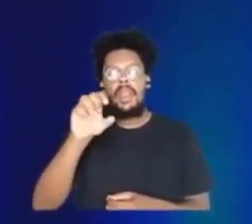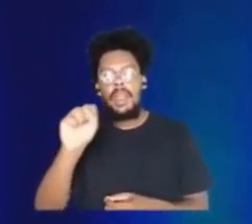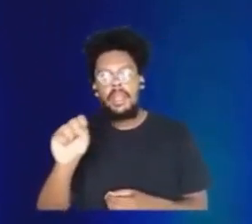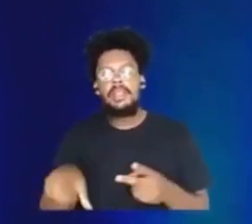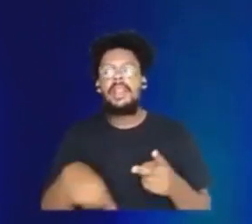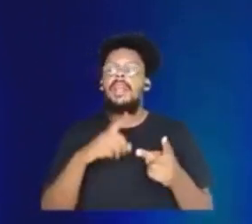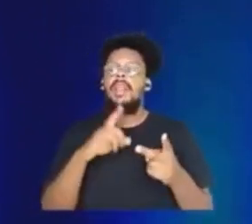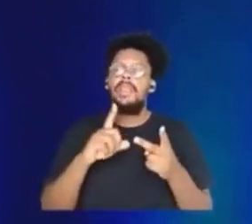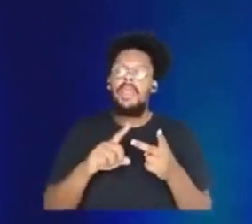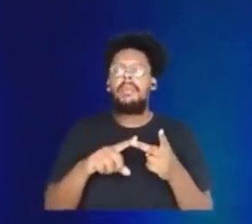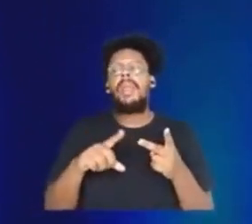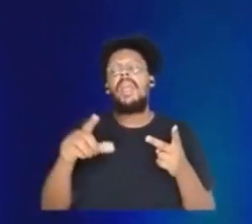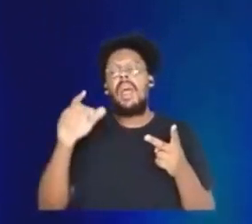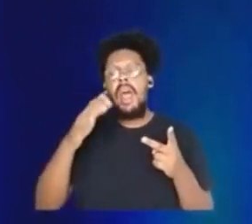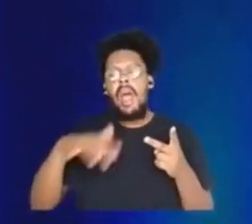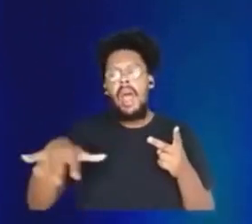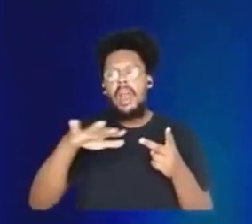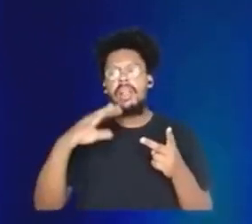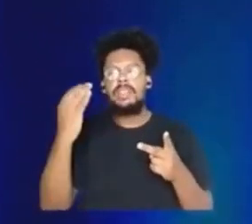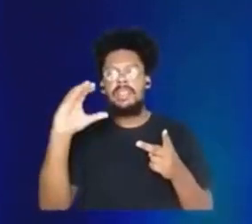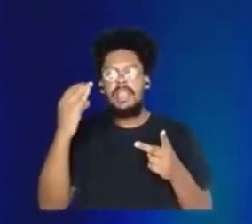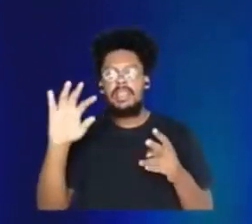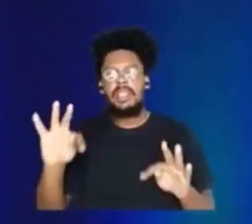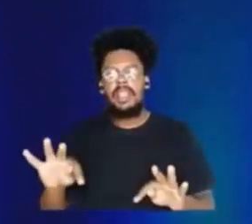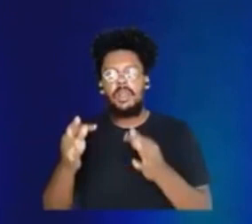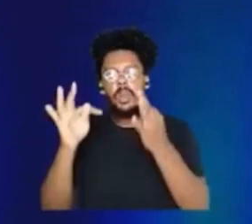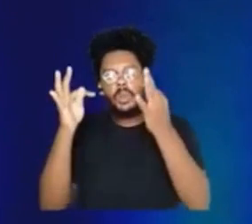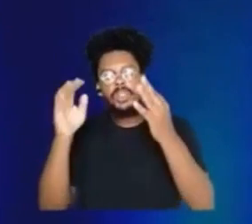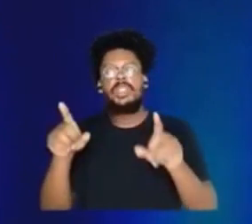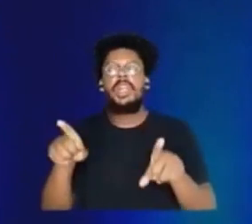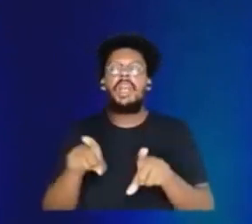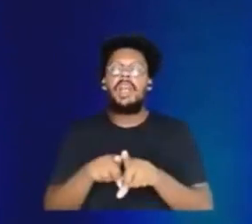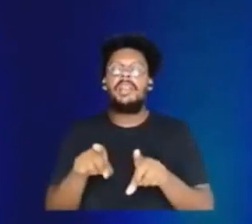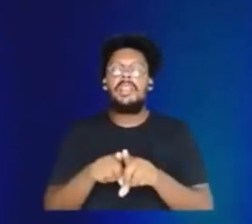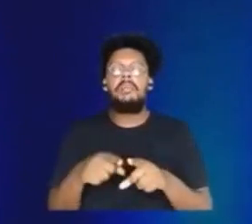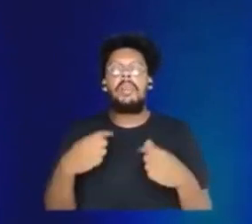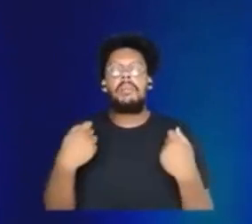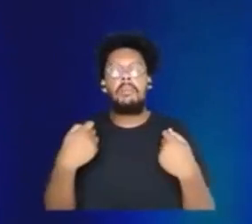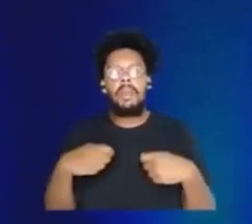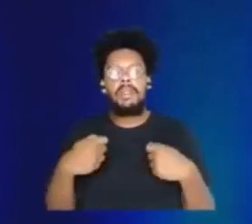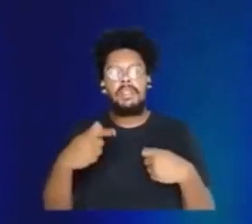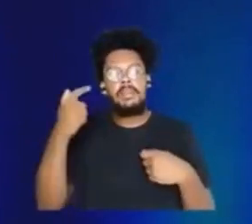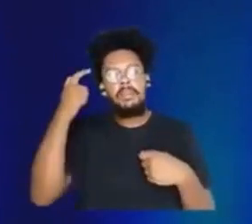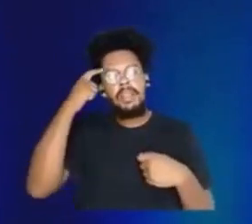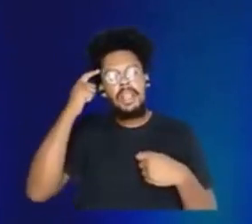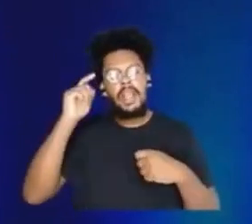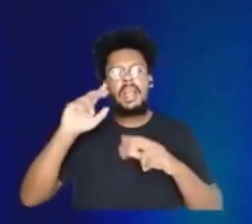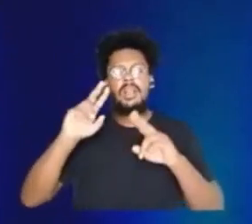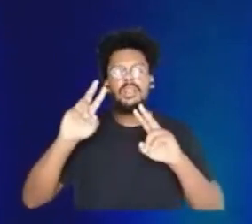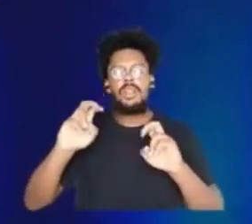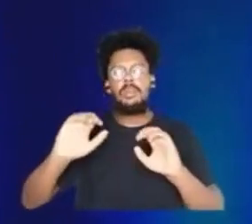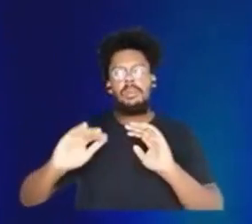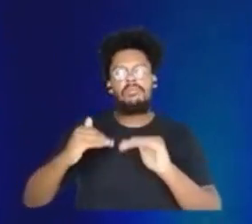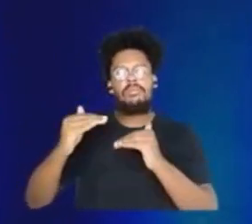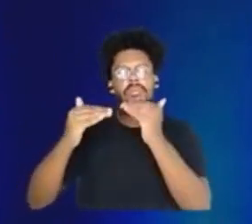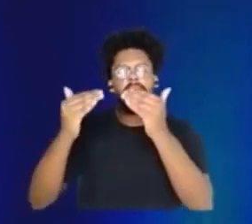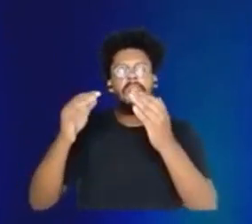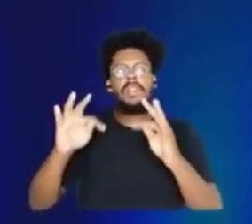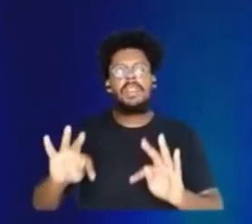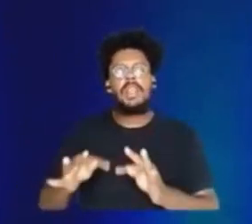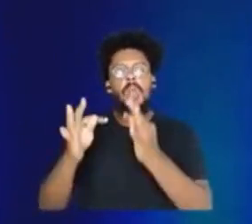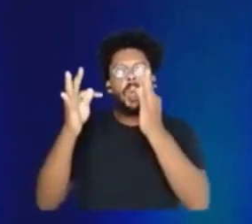em responder a questões que têm a ver com a necessidade de desenvolvimento tecnológico para responder a necessidades que o mercado impõe, por exemplo, de